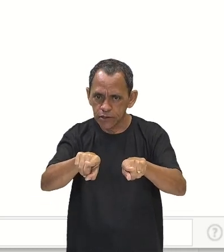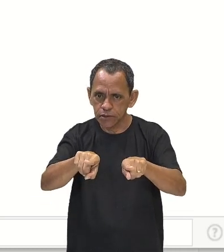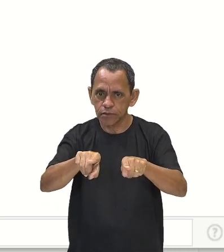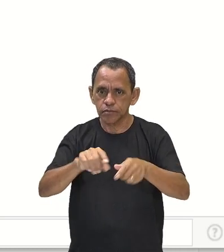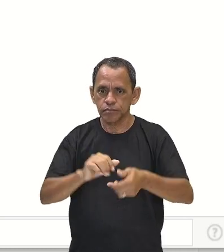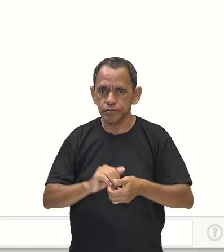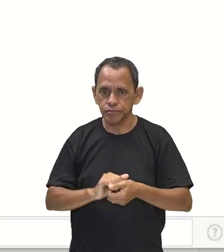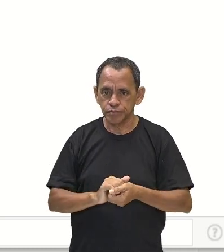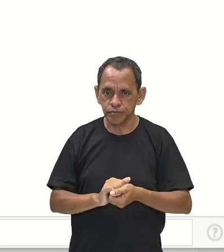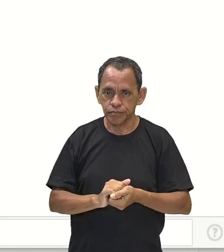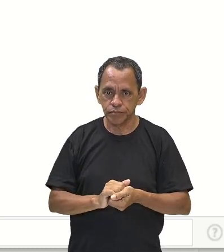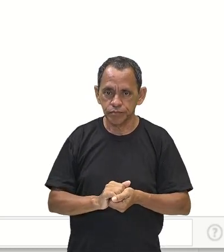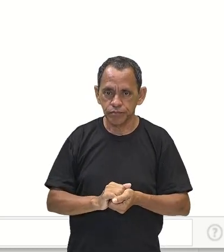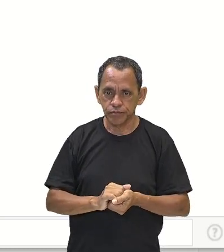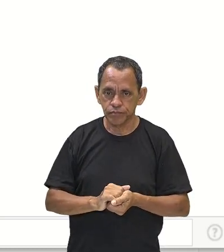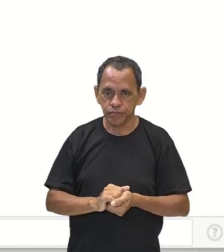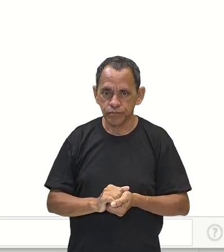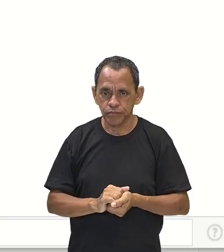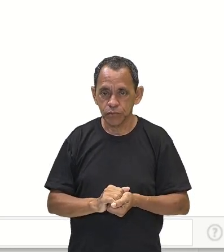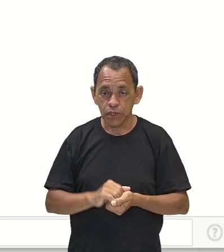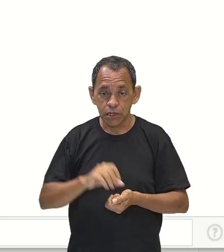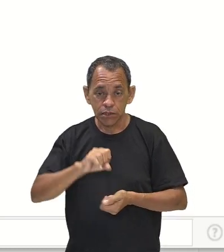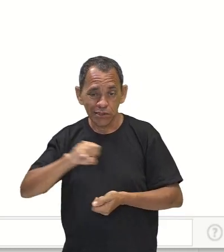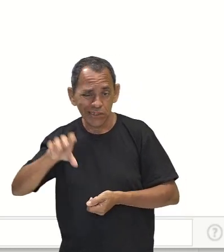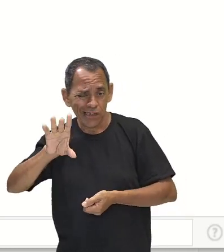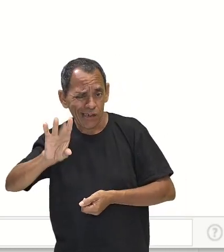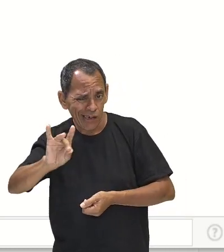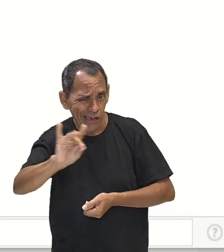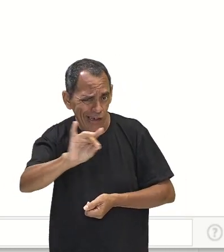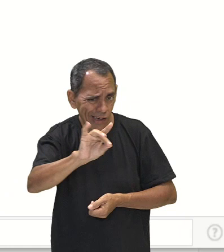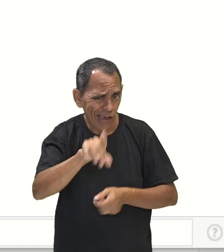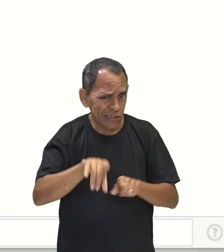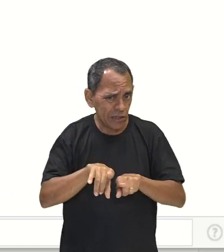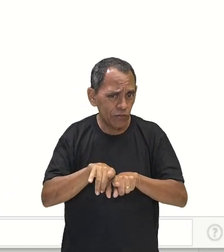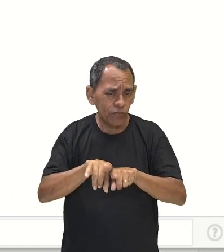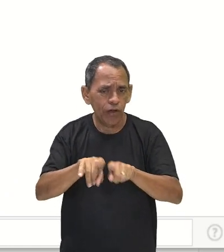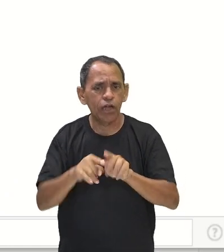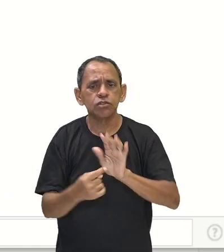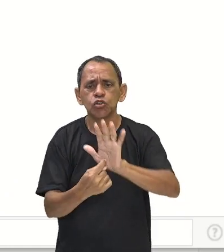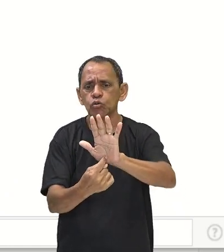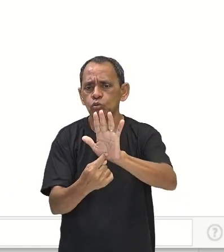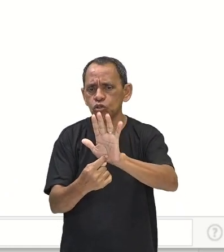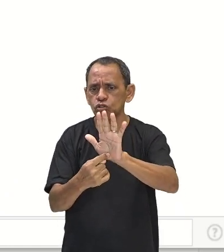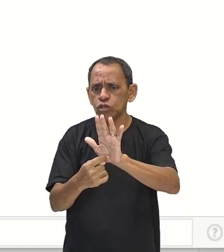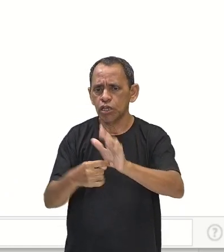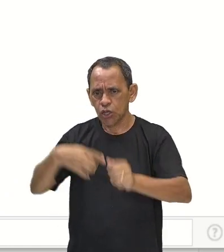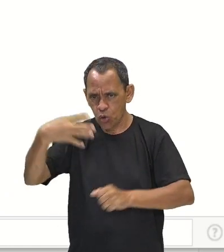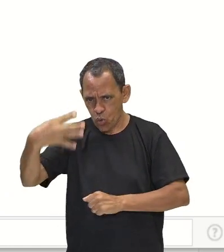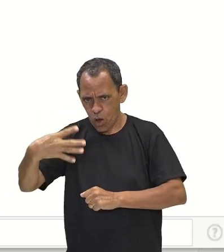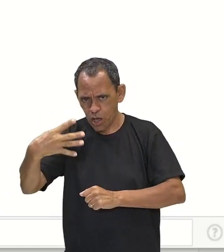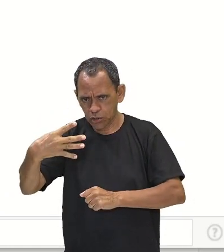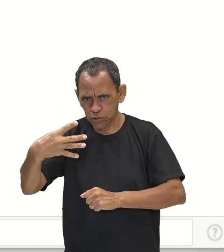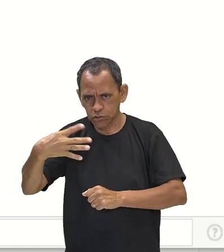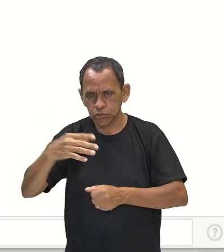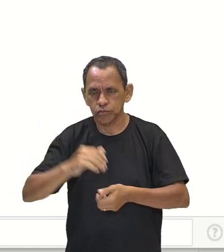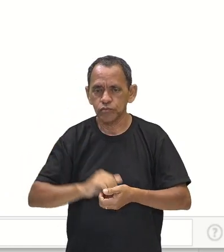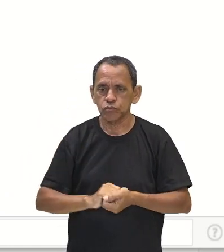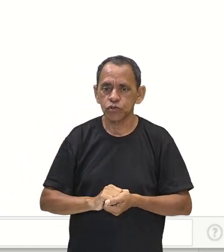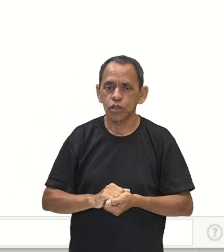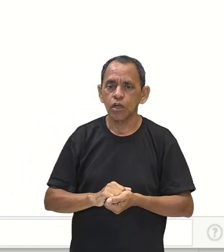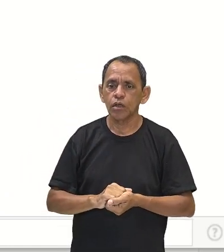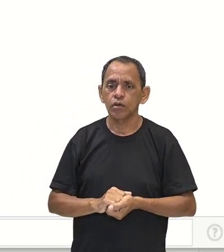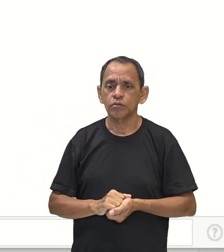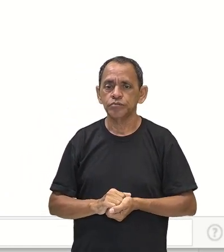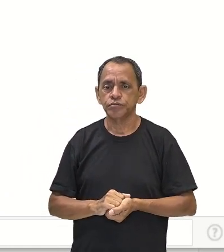conhecida. Se cada vértice, né, são projetadas 4 arestas, nós